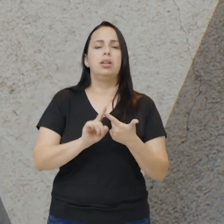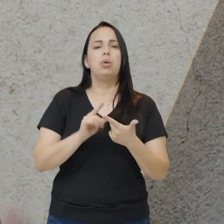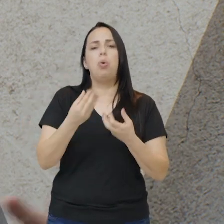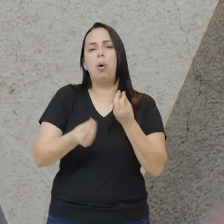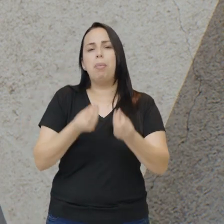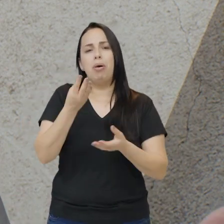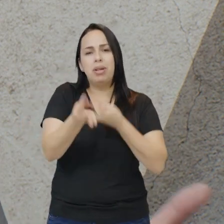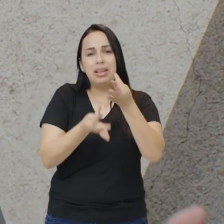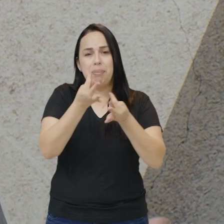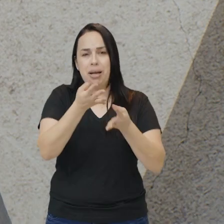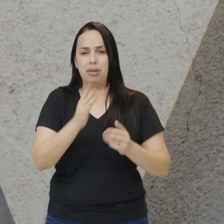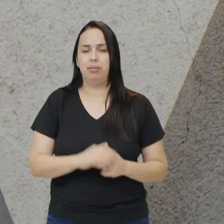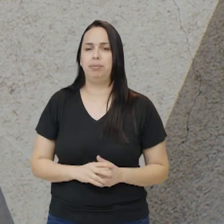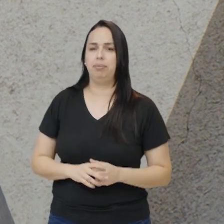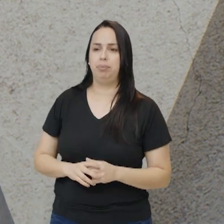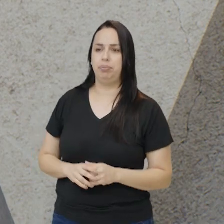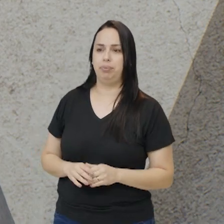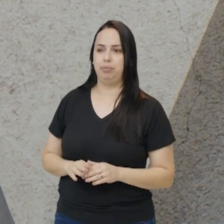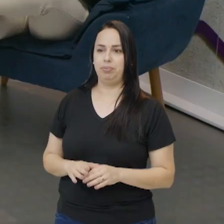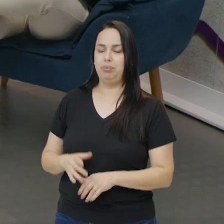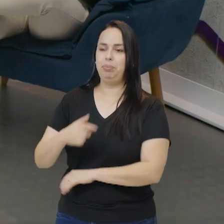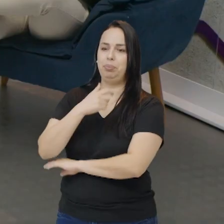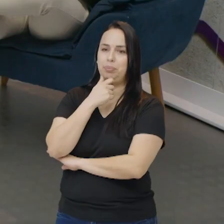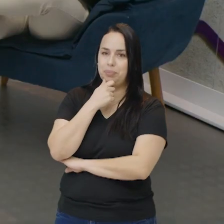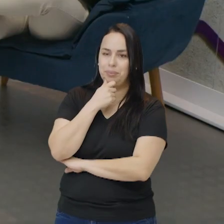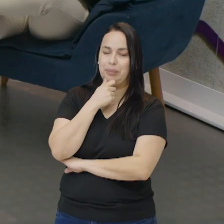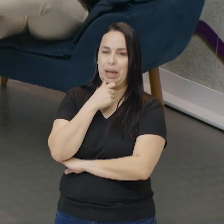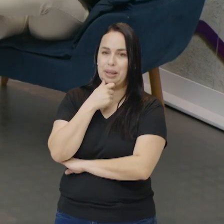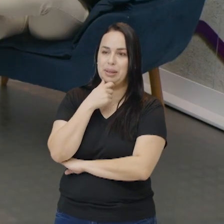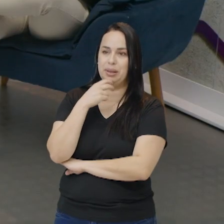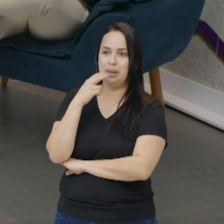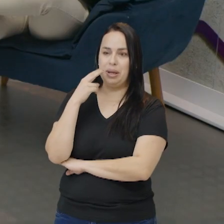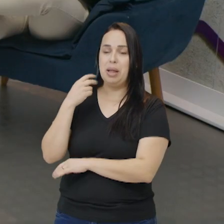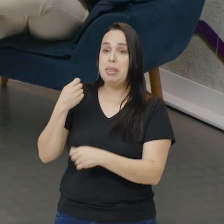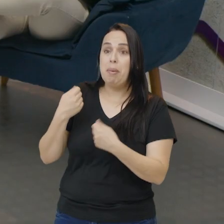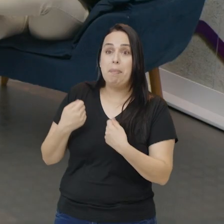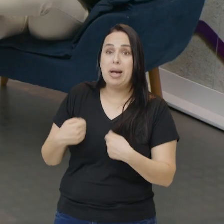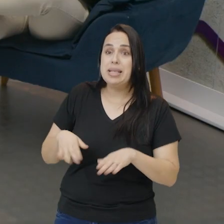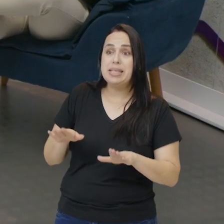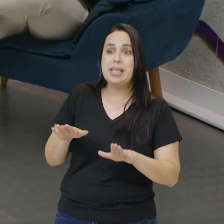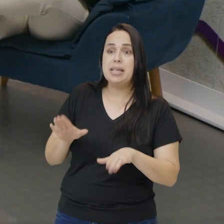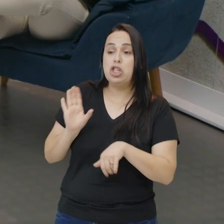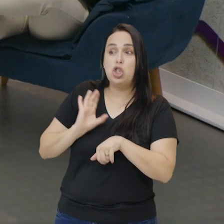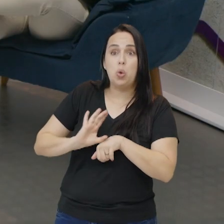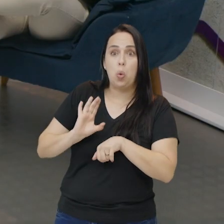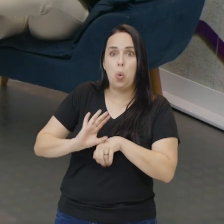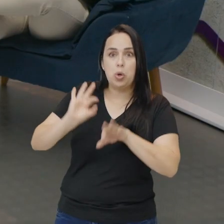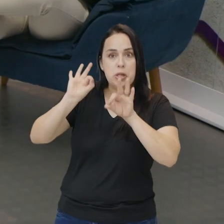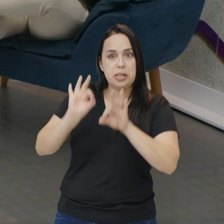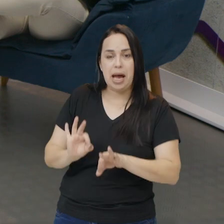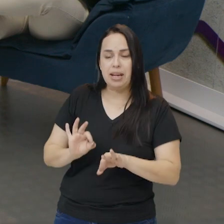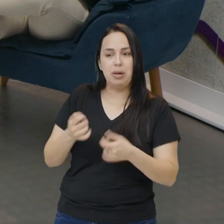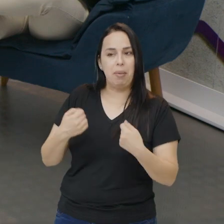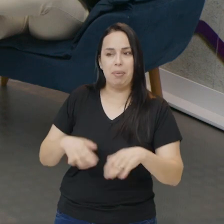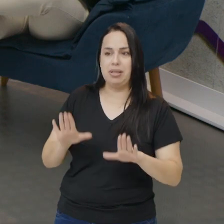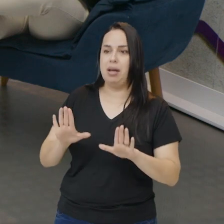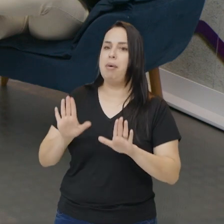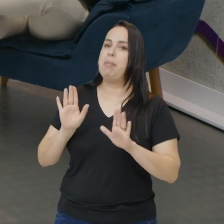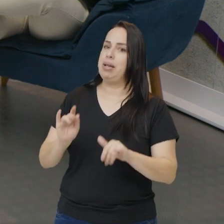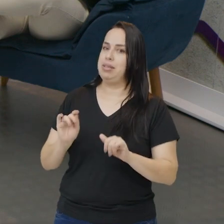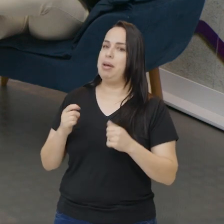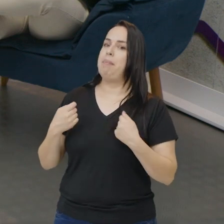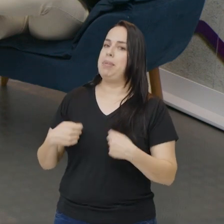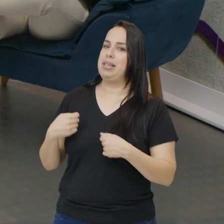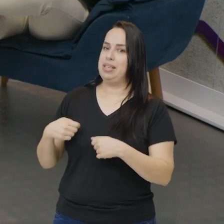da tratativa com aquela pessoa. A gente, apesar de ver que ele não precisa uma formação específica,